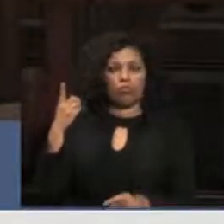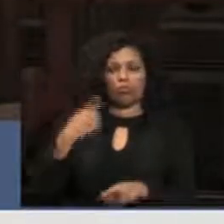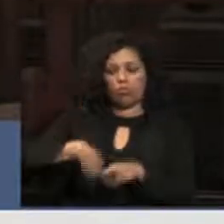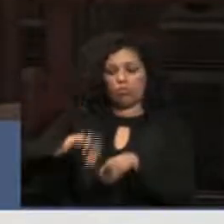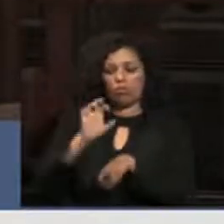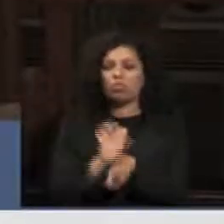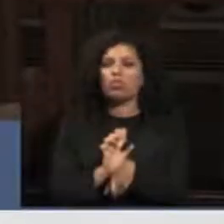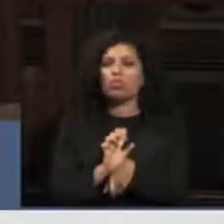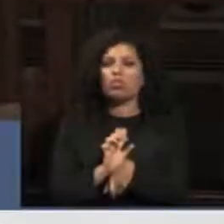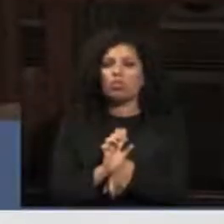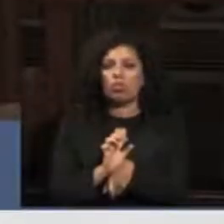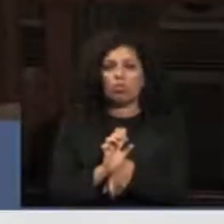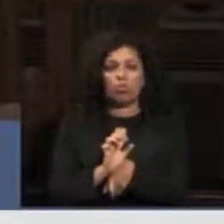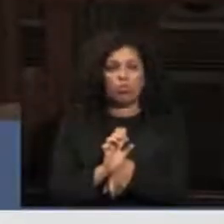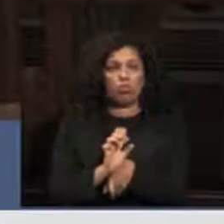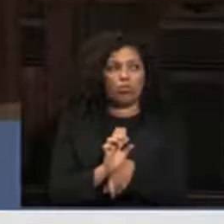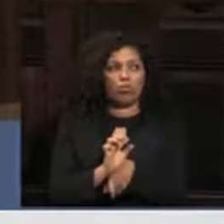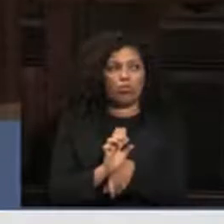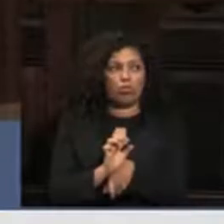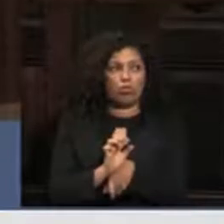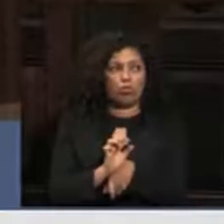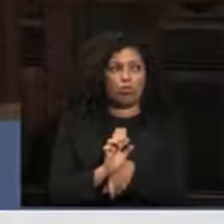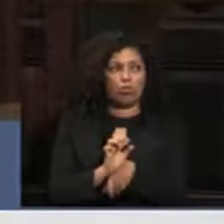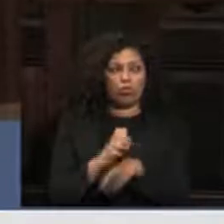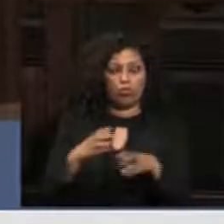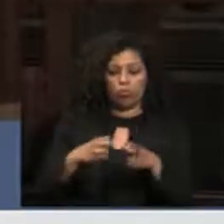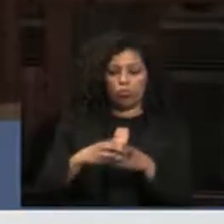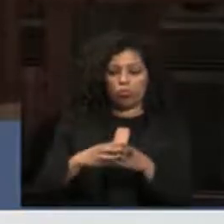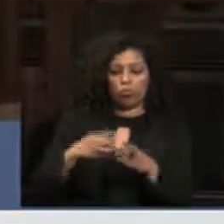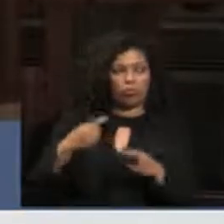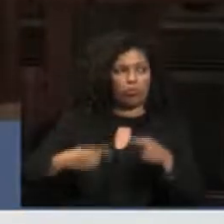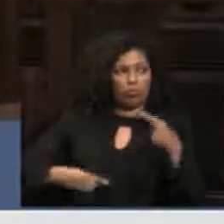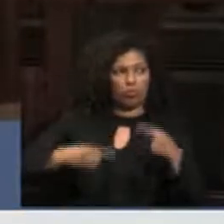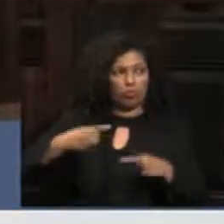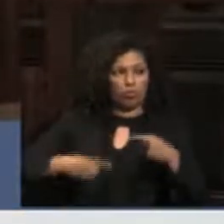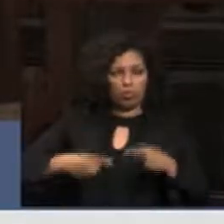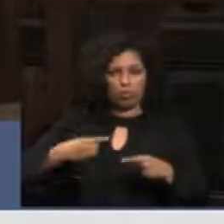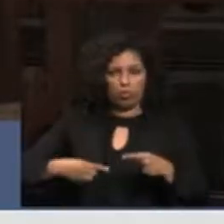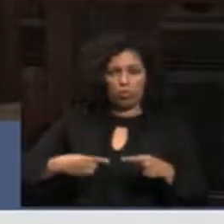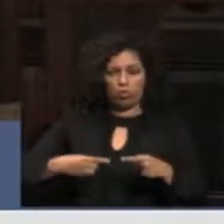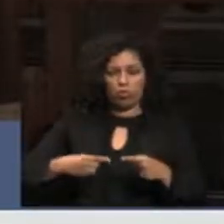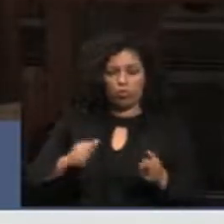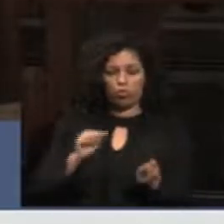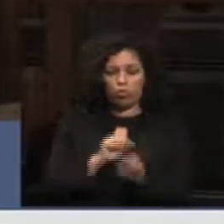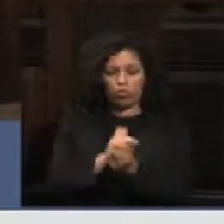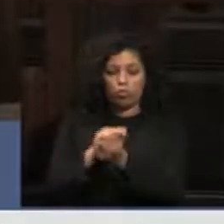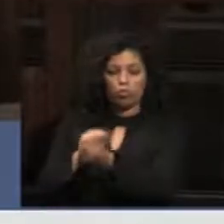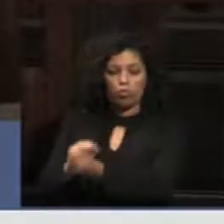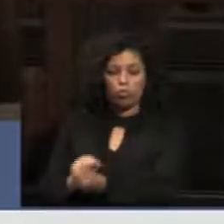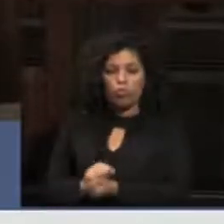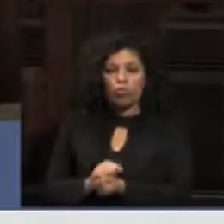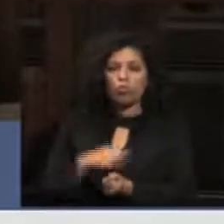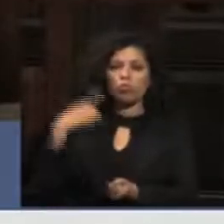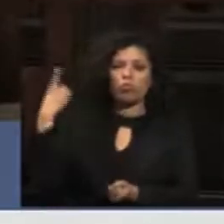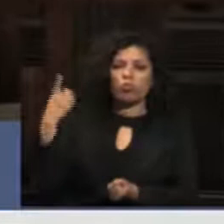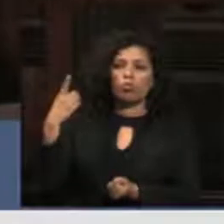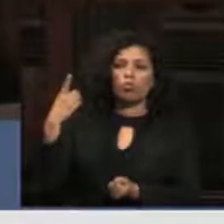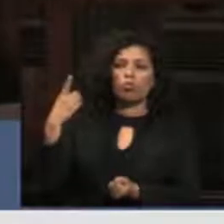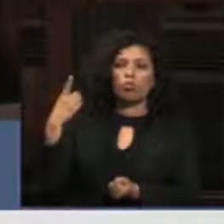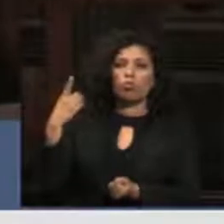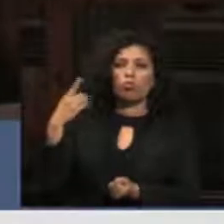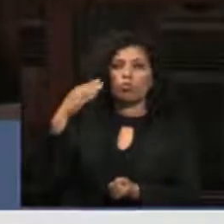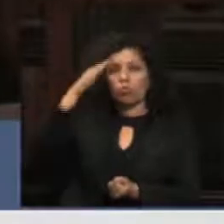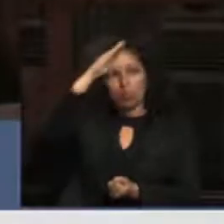eleito no partido, com a chapa do Bolsonaro, aqui no Rio de Janeiro,